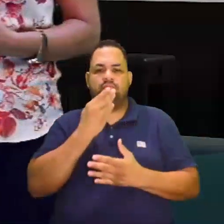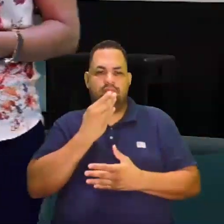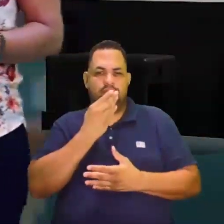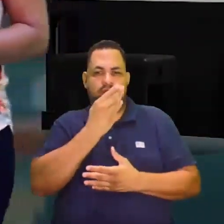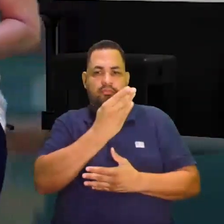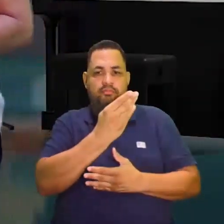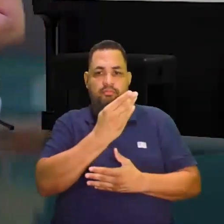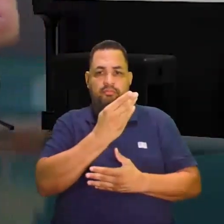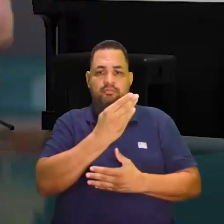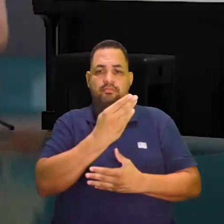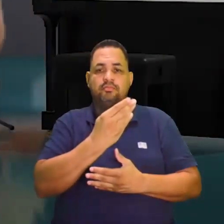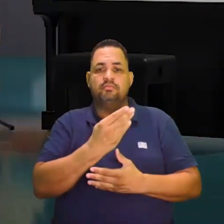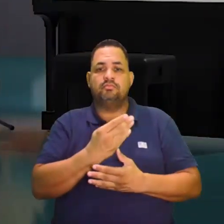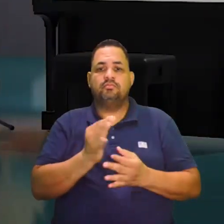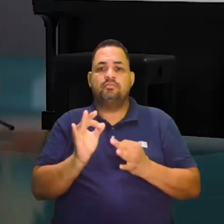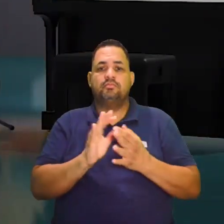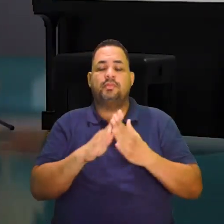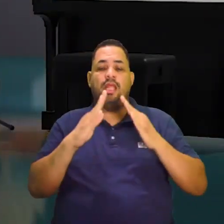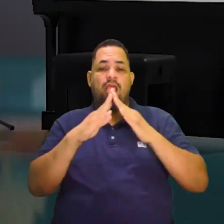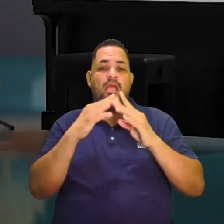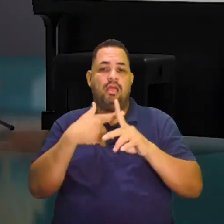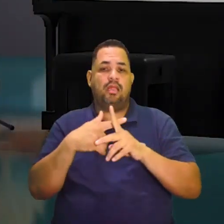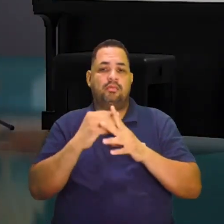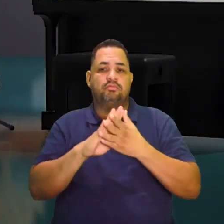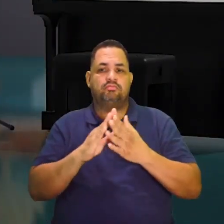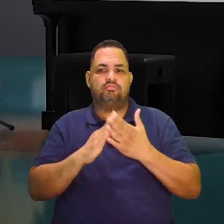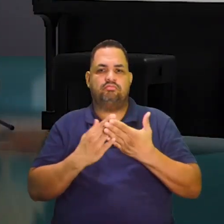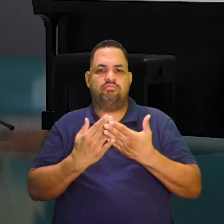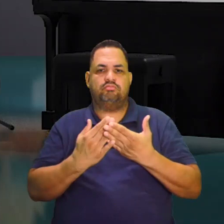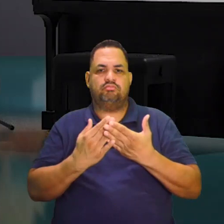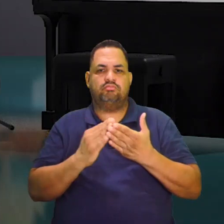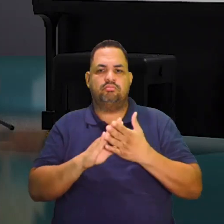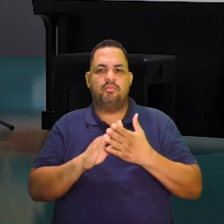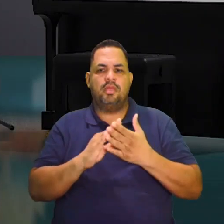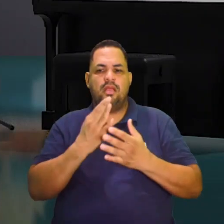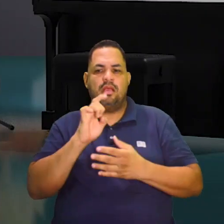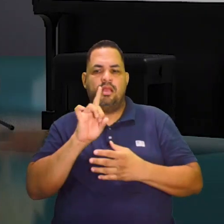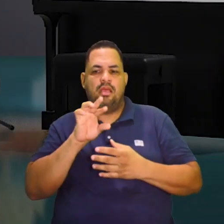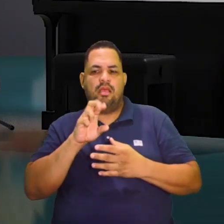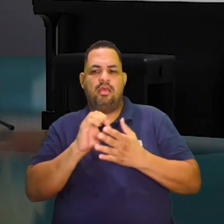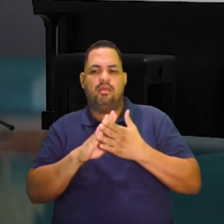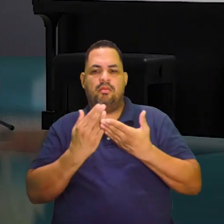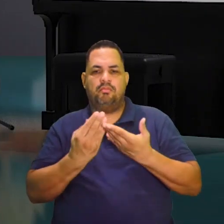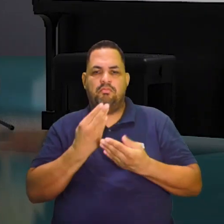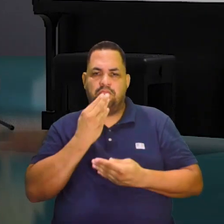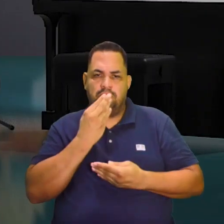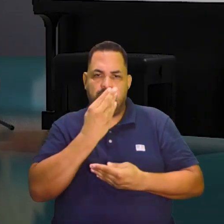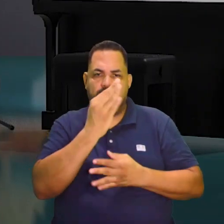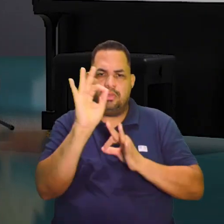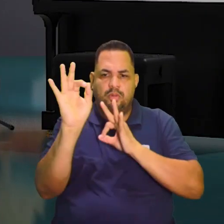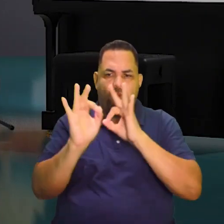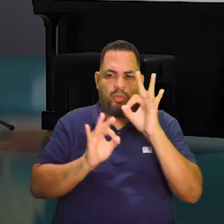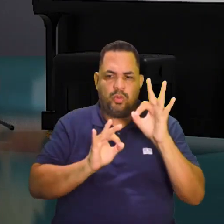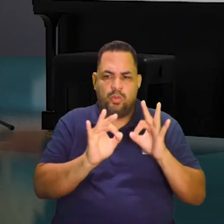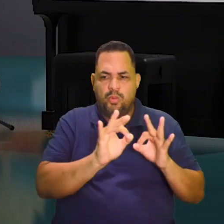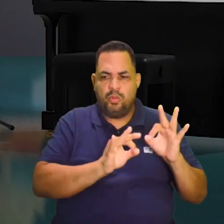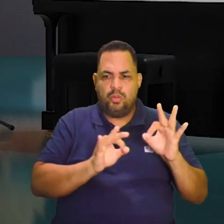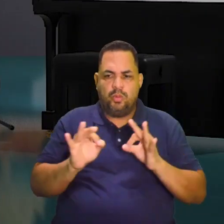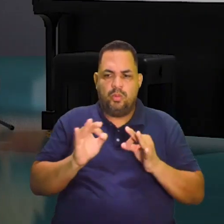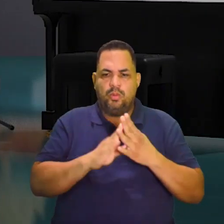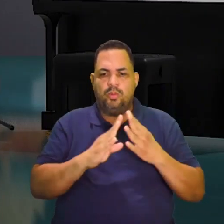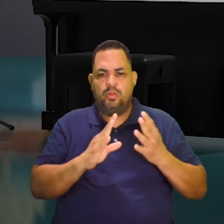pedido da igreja, né? Do clero. Então, eram obras de artes para ornamentar